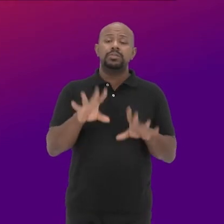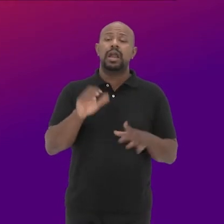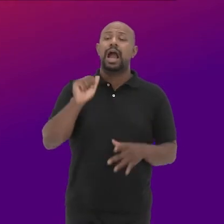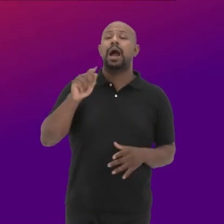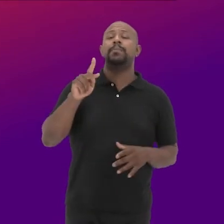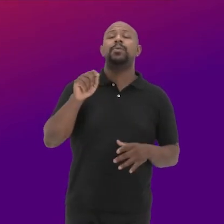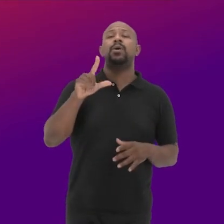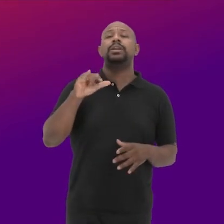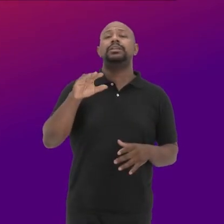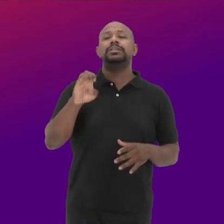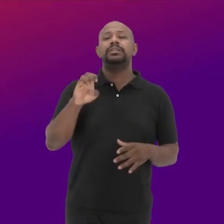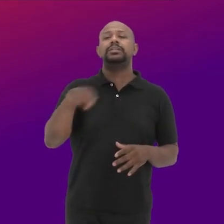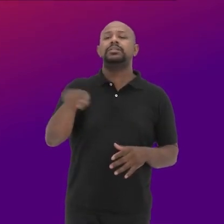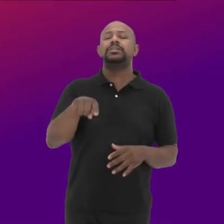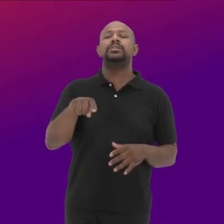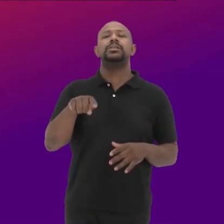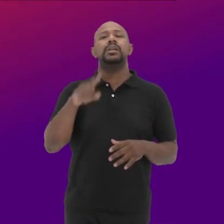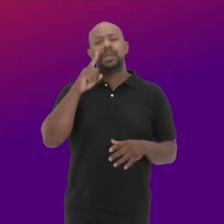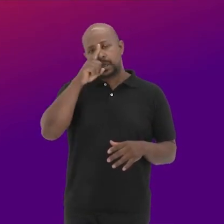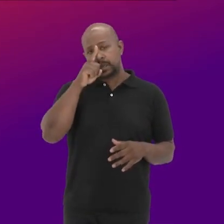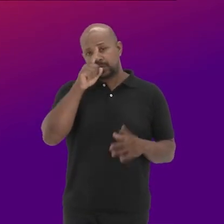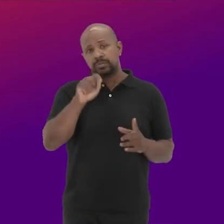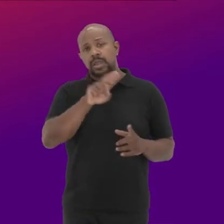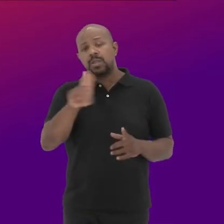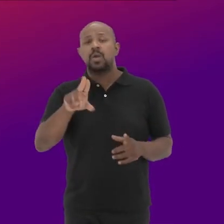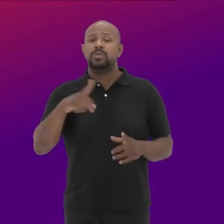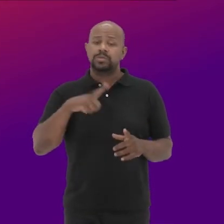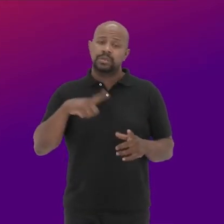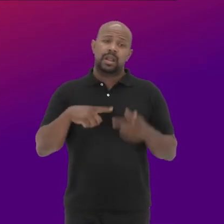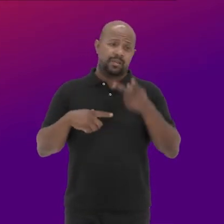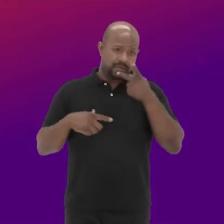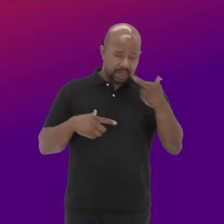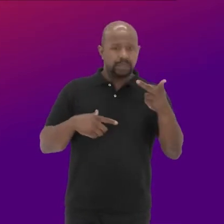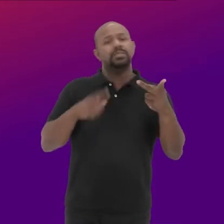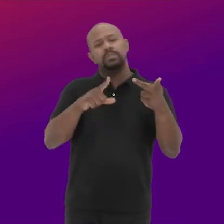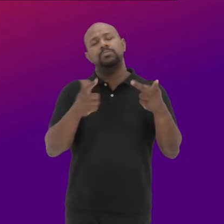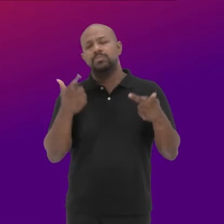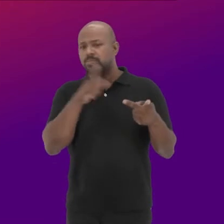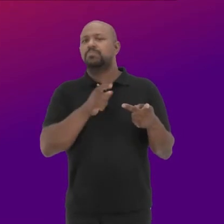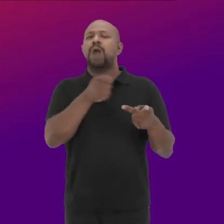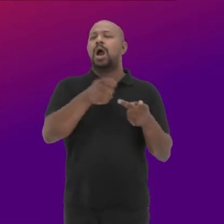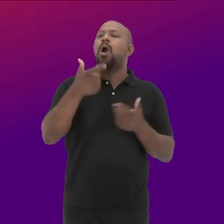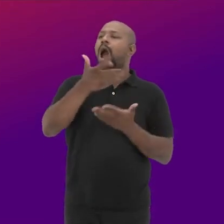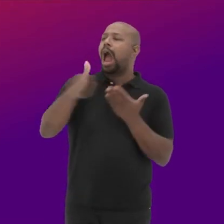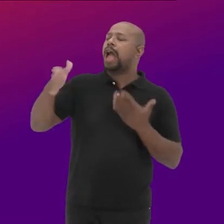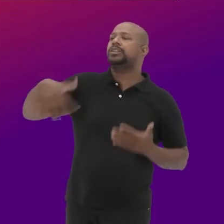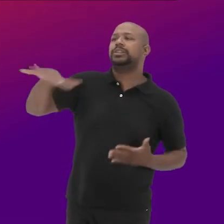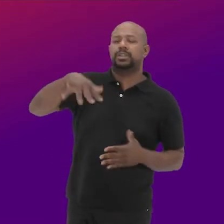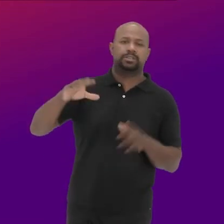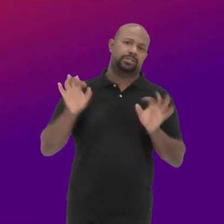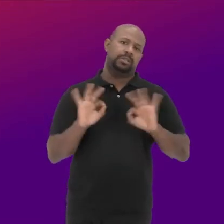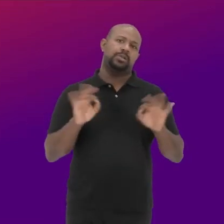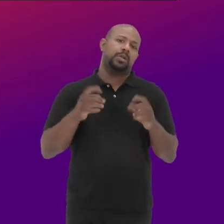São apólices de risco nomeados. Se cobre aquilo que se diz e todo o restante não. Por isso não há